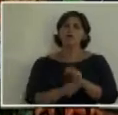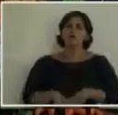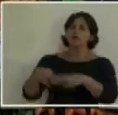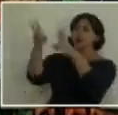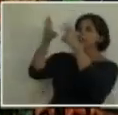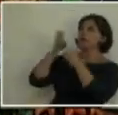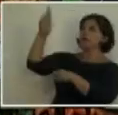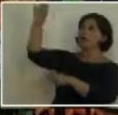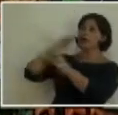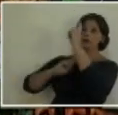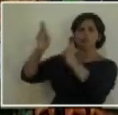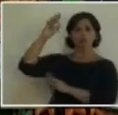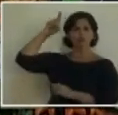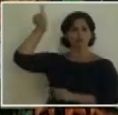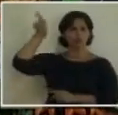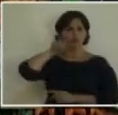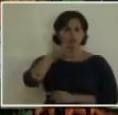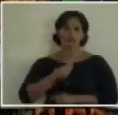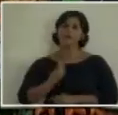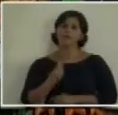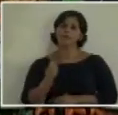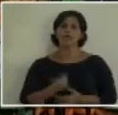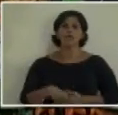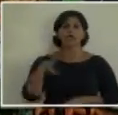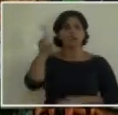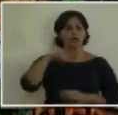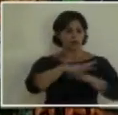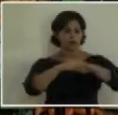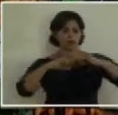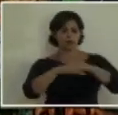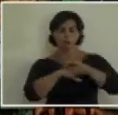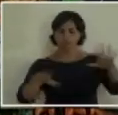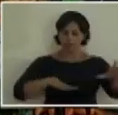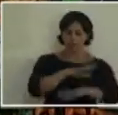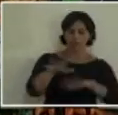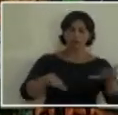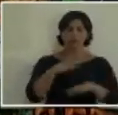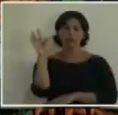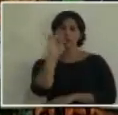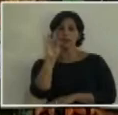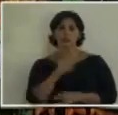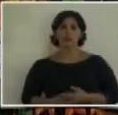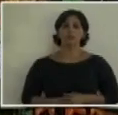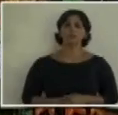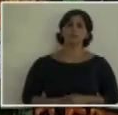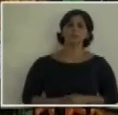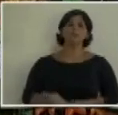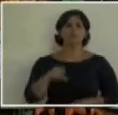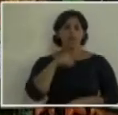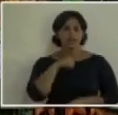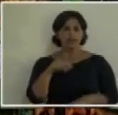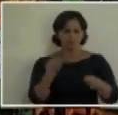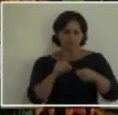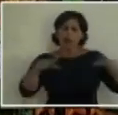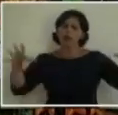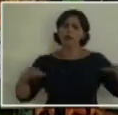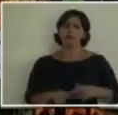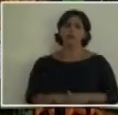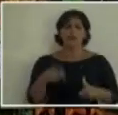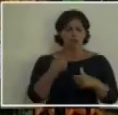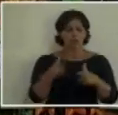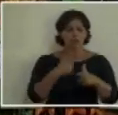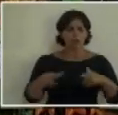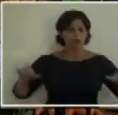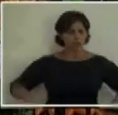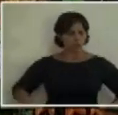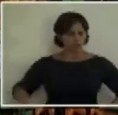vida, vai ter milagre no deserto, porque a tua oração vai fazer isso. Eu quero te abençoar agora,